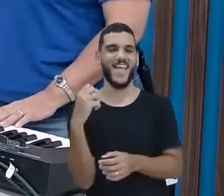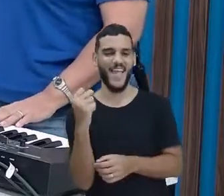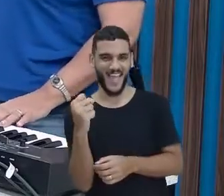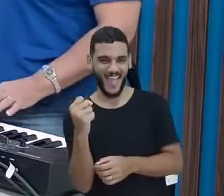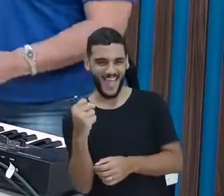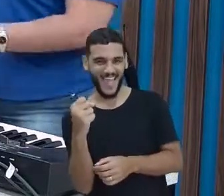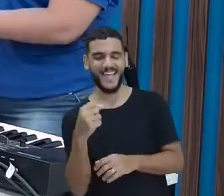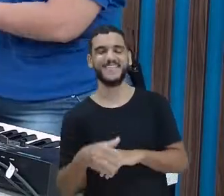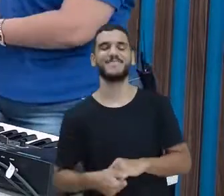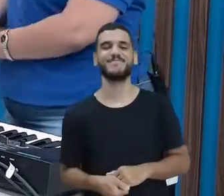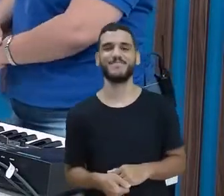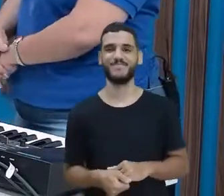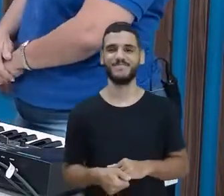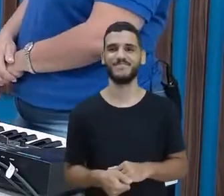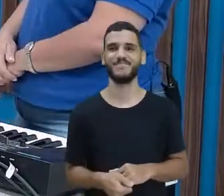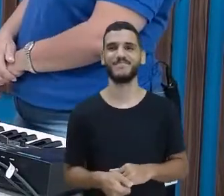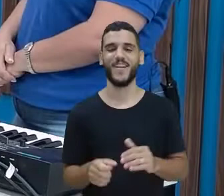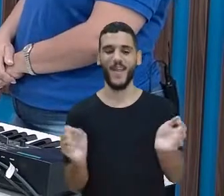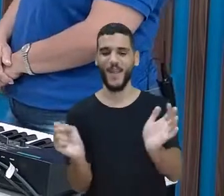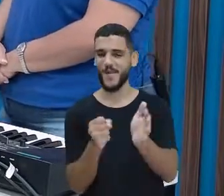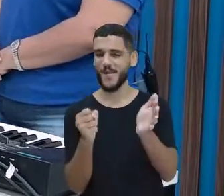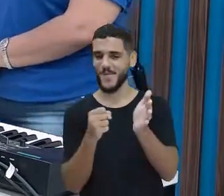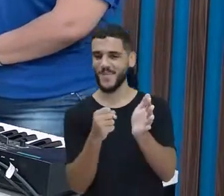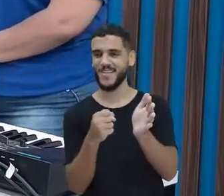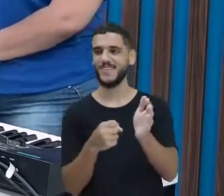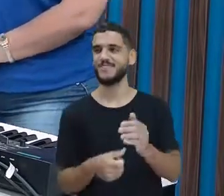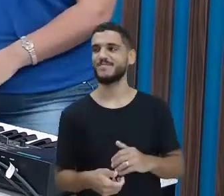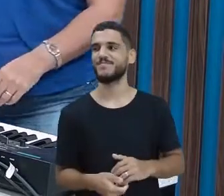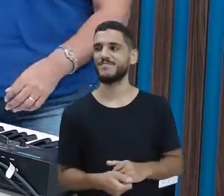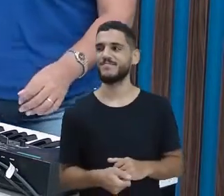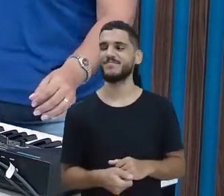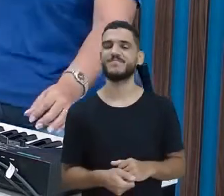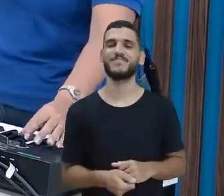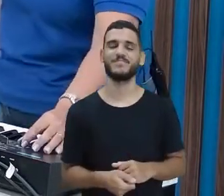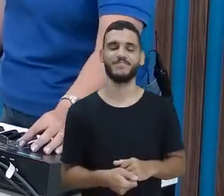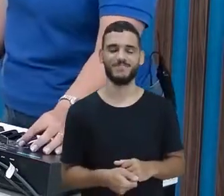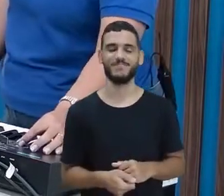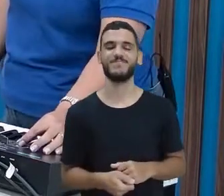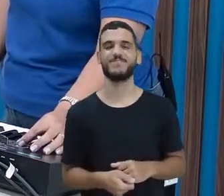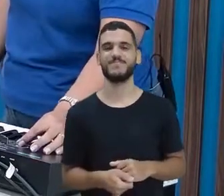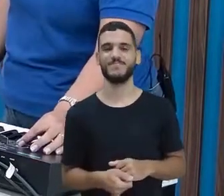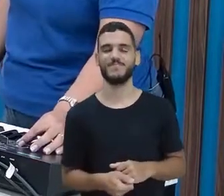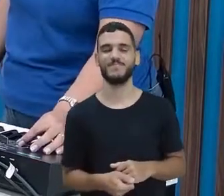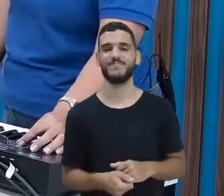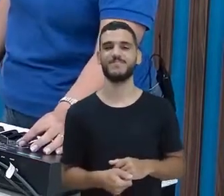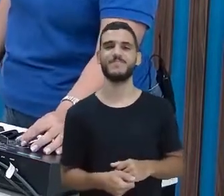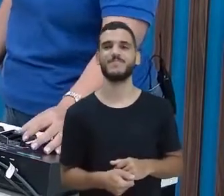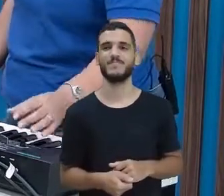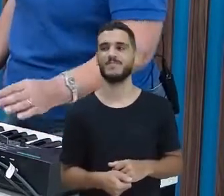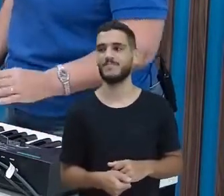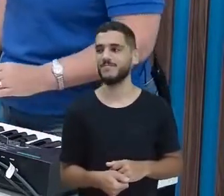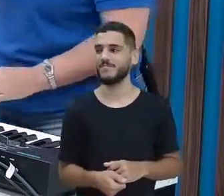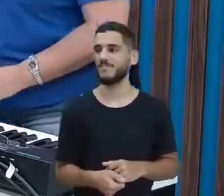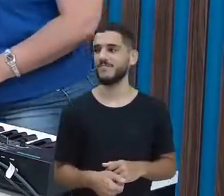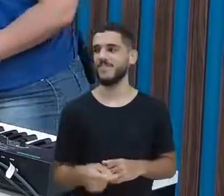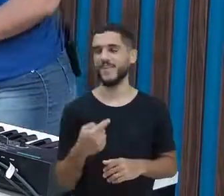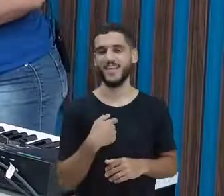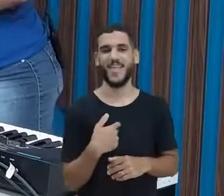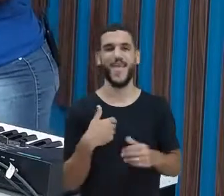Eita! Panderola, eu ontem aprendi pandeiro e agora eu tenho uma panderola. É chique. Eu tô aqui, ó, de dupla com